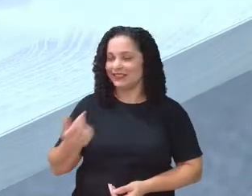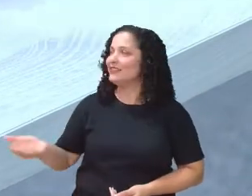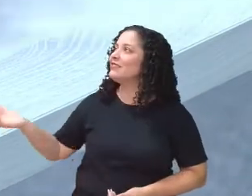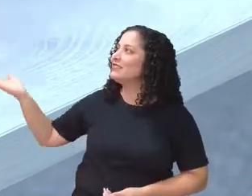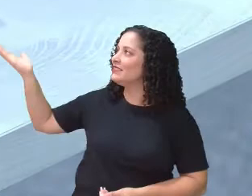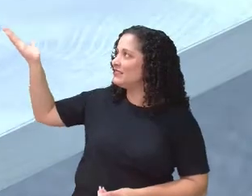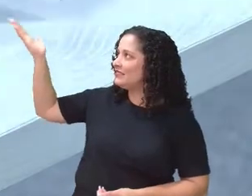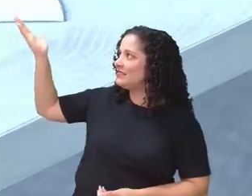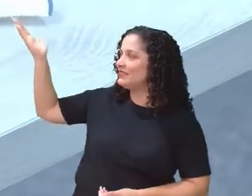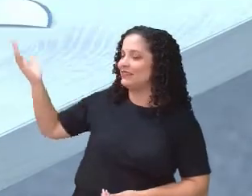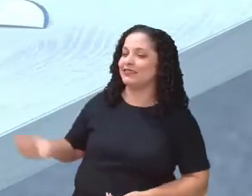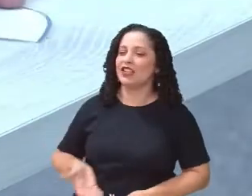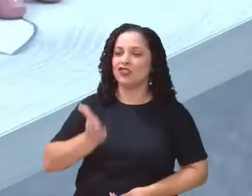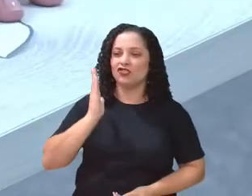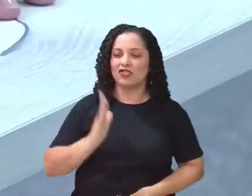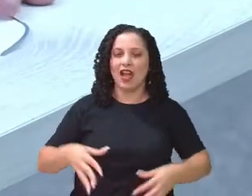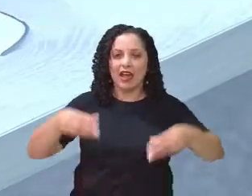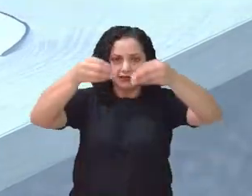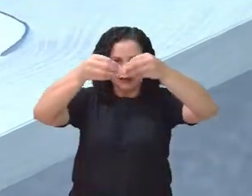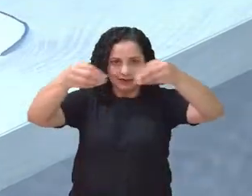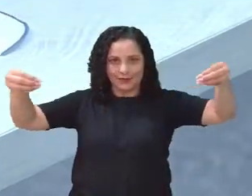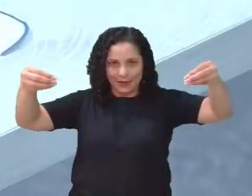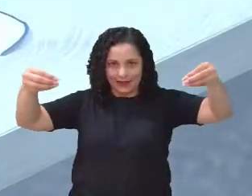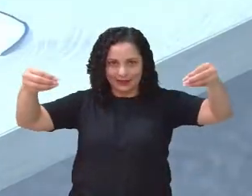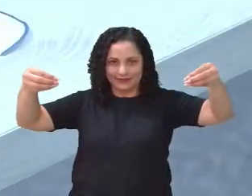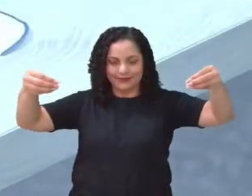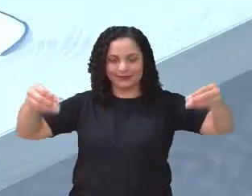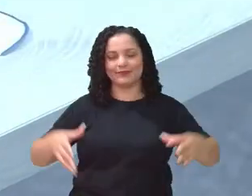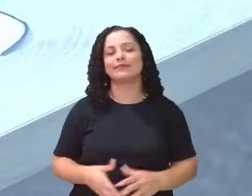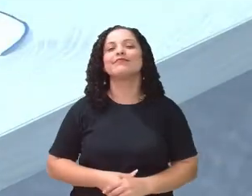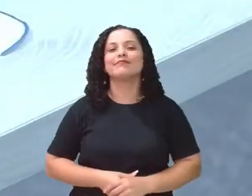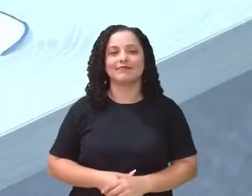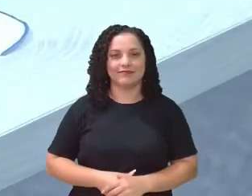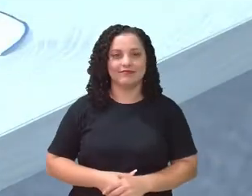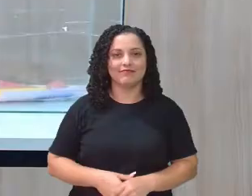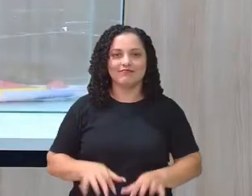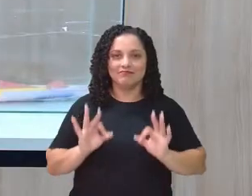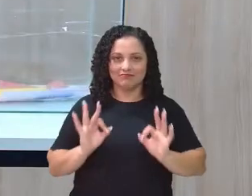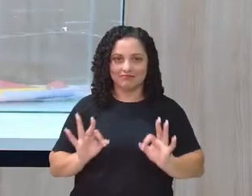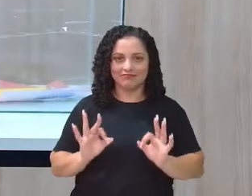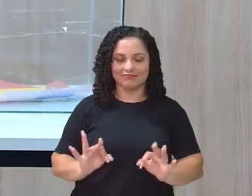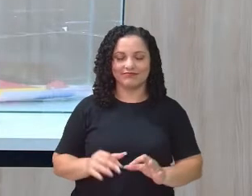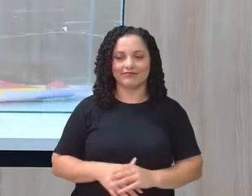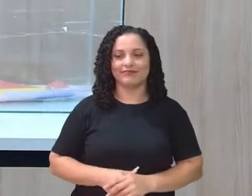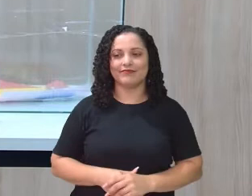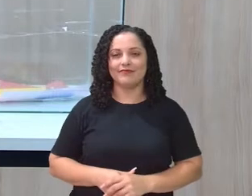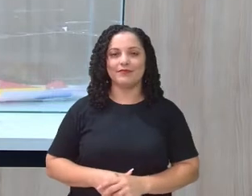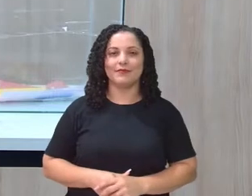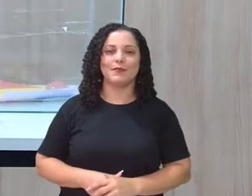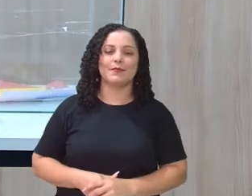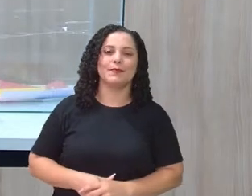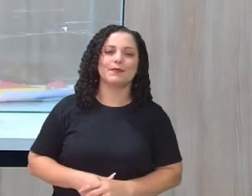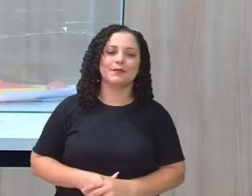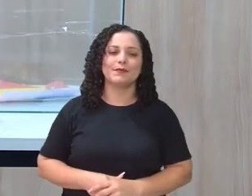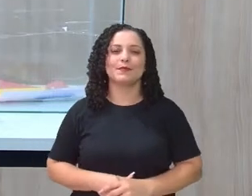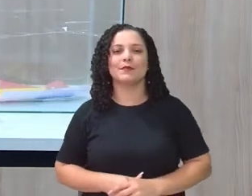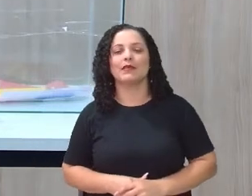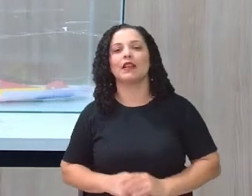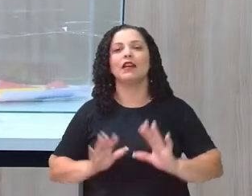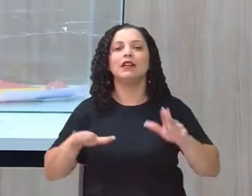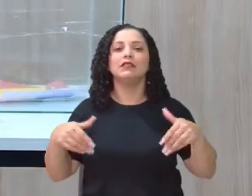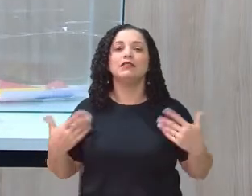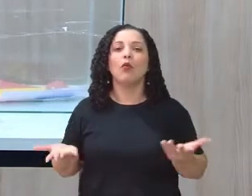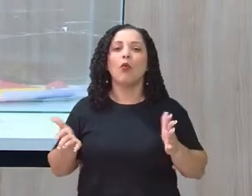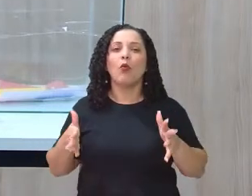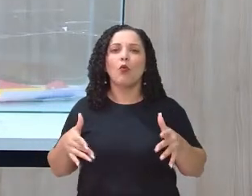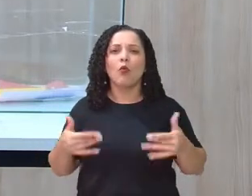E separei aqui, ó, em 2 pedacinhos. Billy pegou aí bem bonitinho, certo? Então, quando eu separo